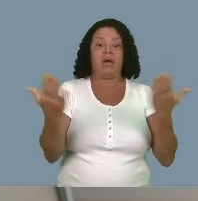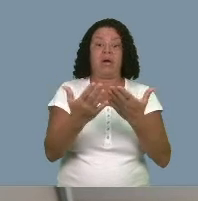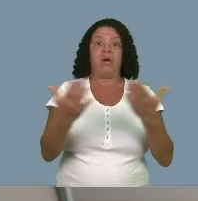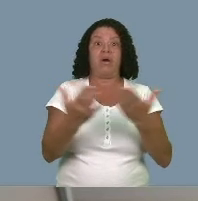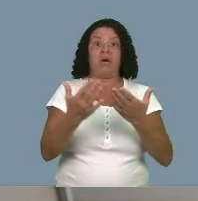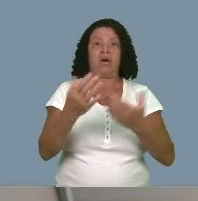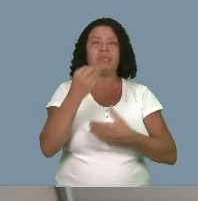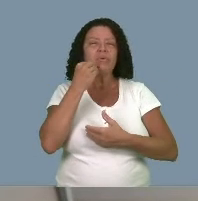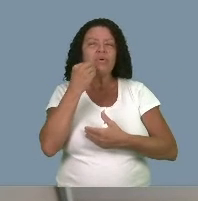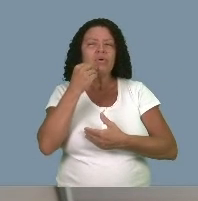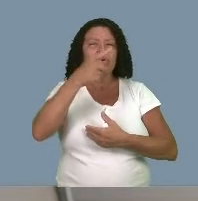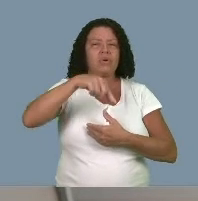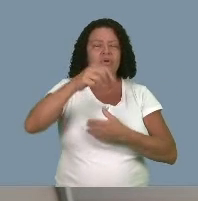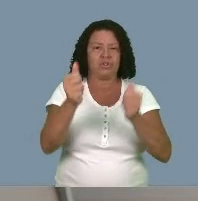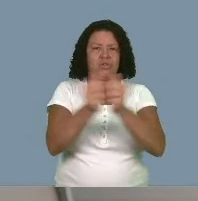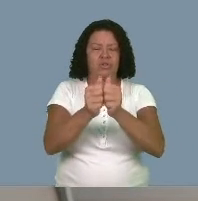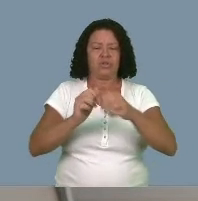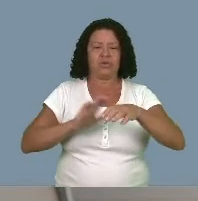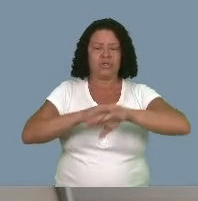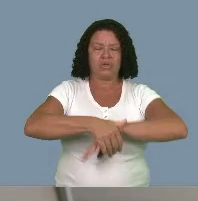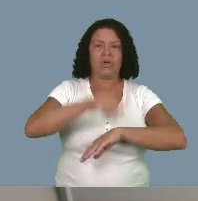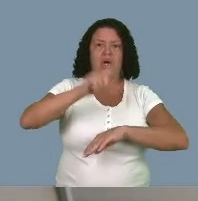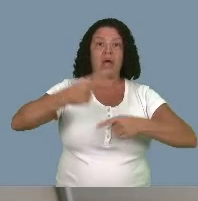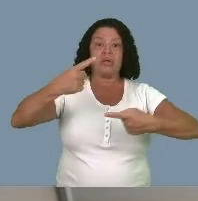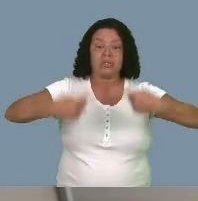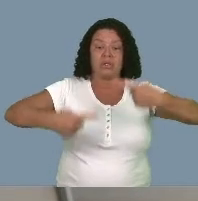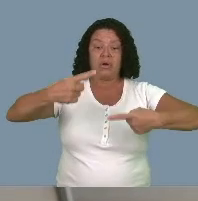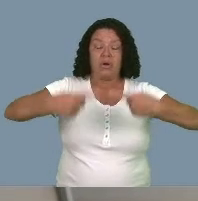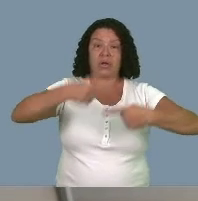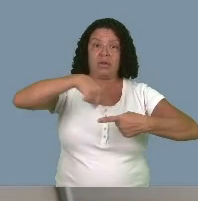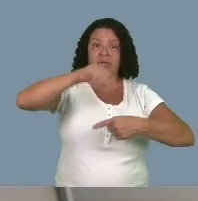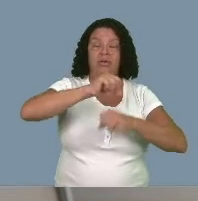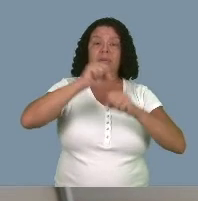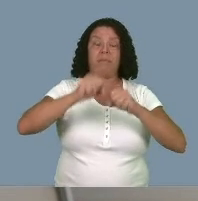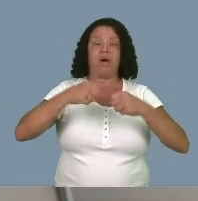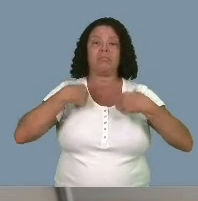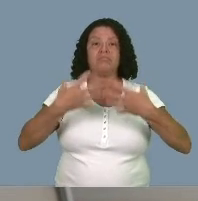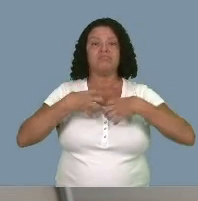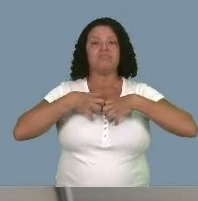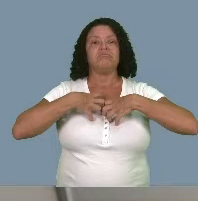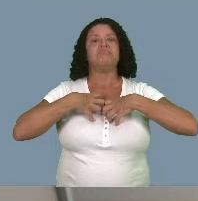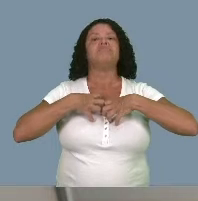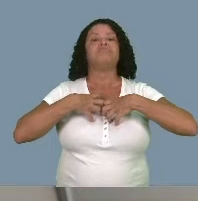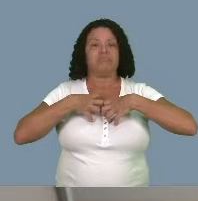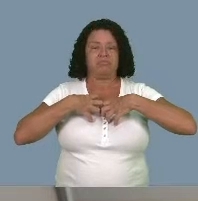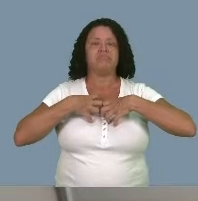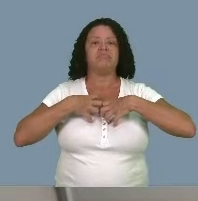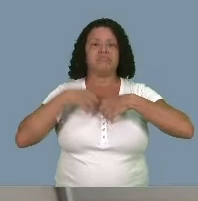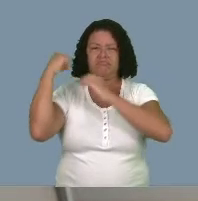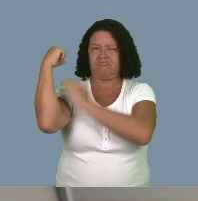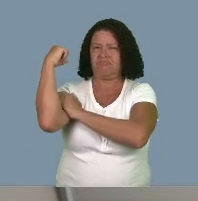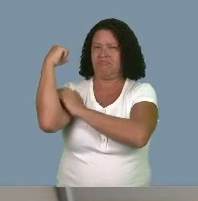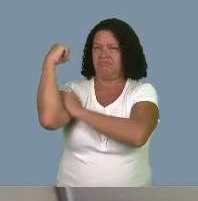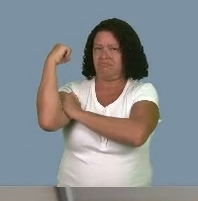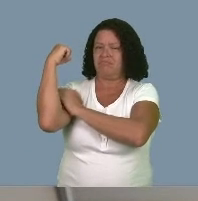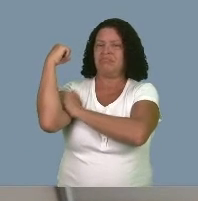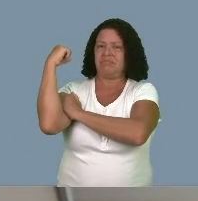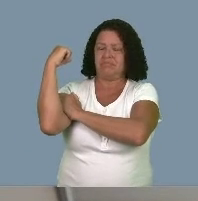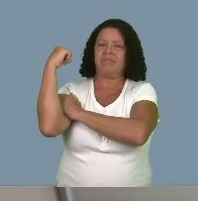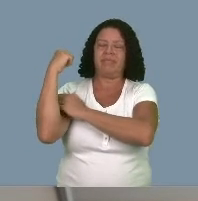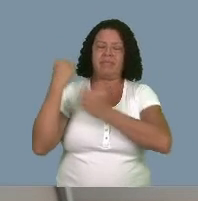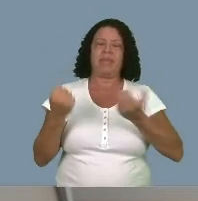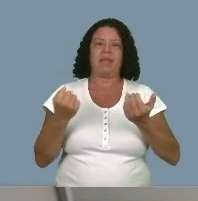noite, que o que vai ser discutido aqui possa nos inspirar, possa nos fortalecer, possa